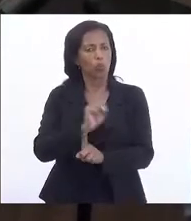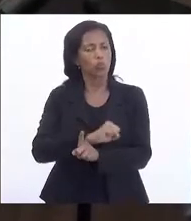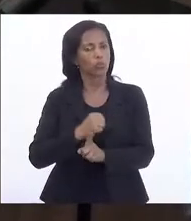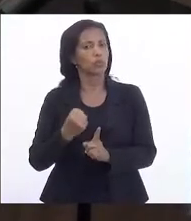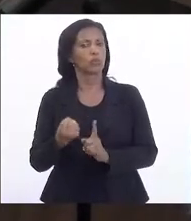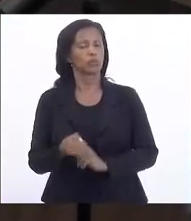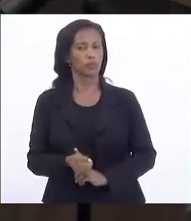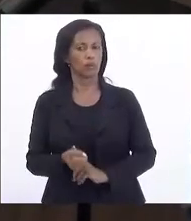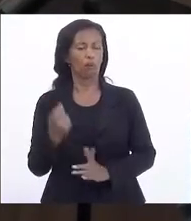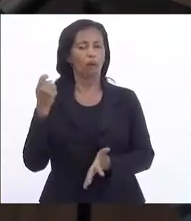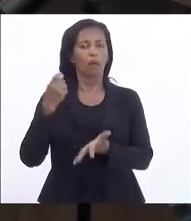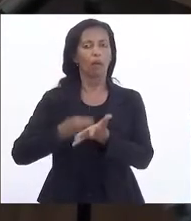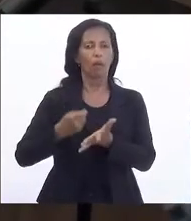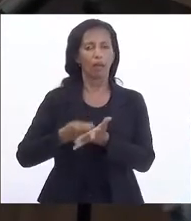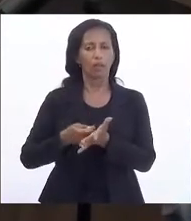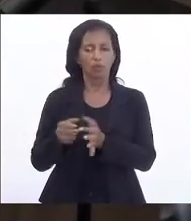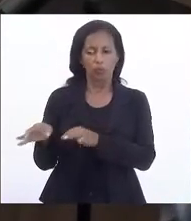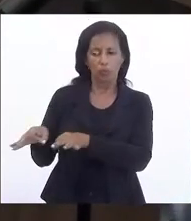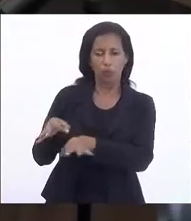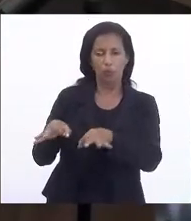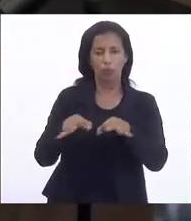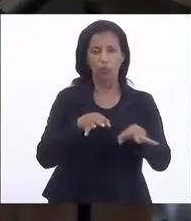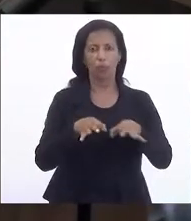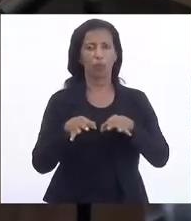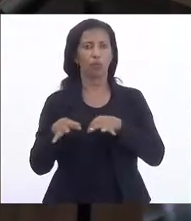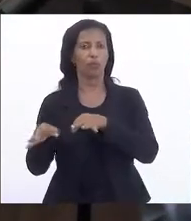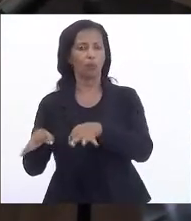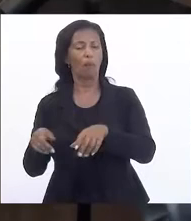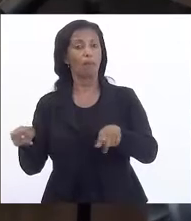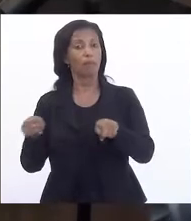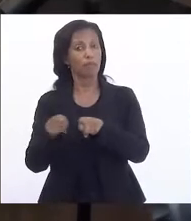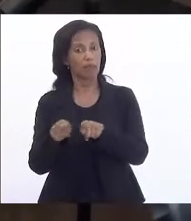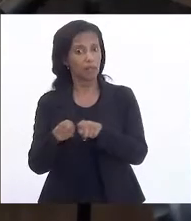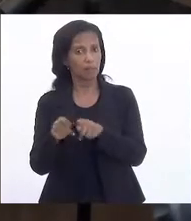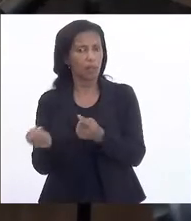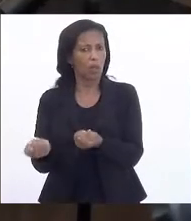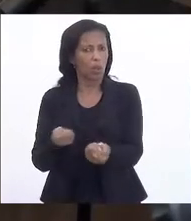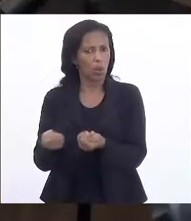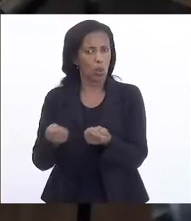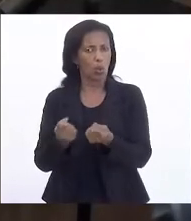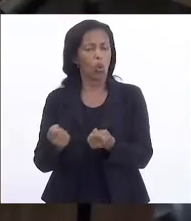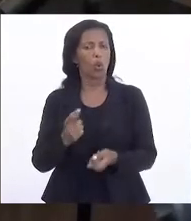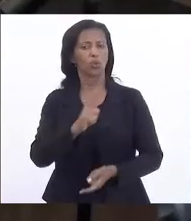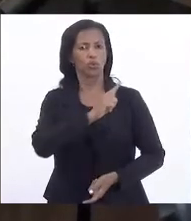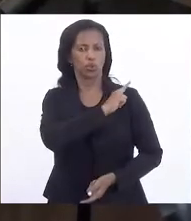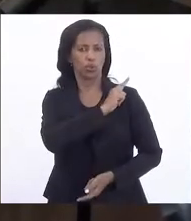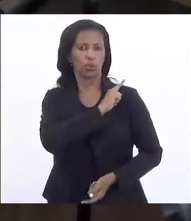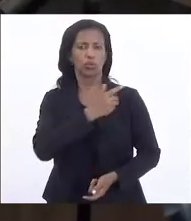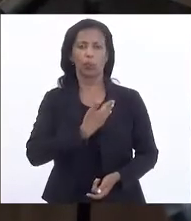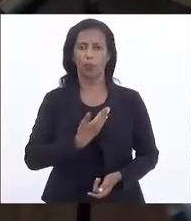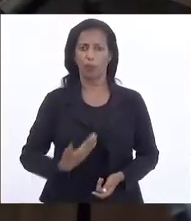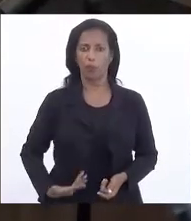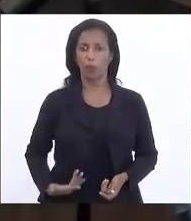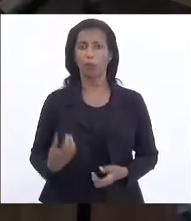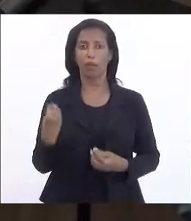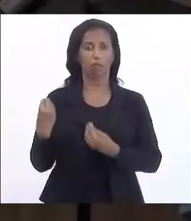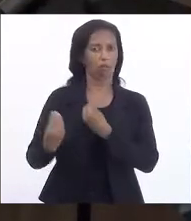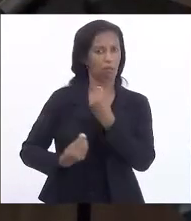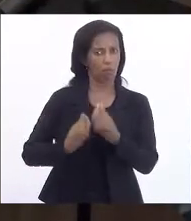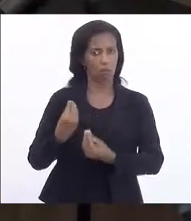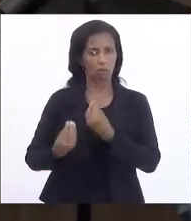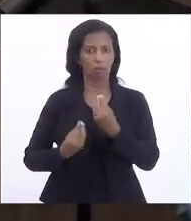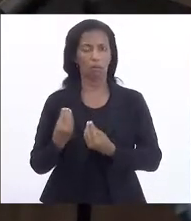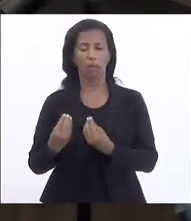né garantindo mecanismos mais eficazes também do controle da gestão pública tendo em vista né